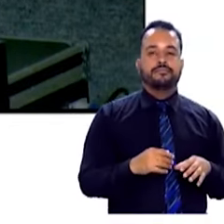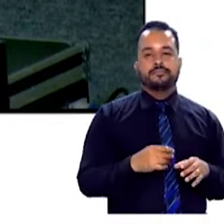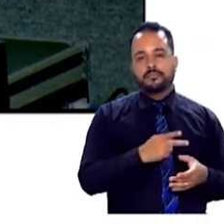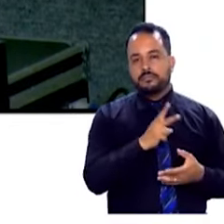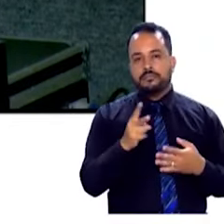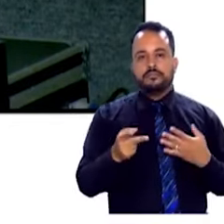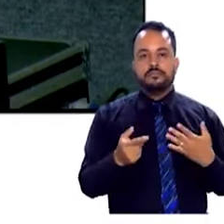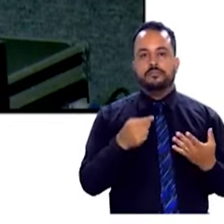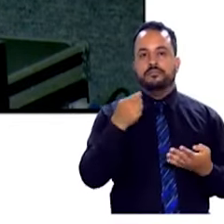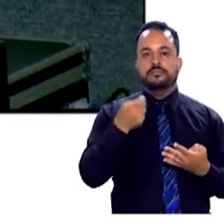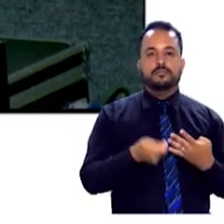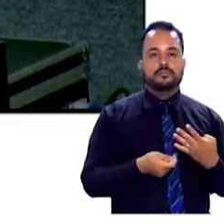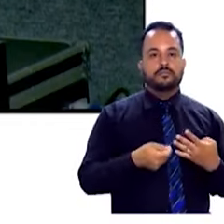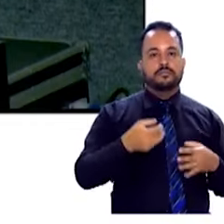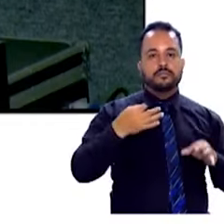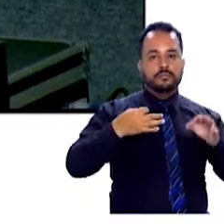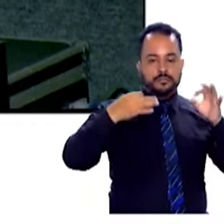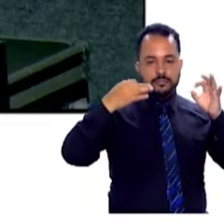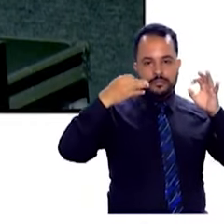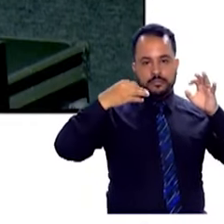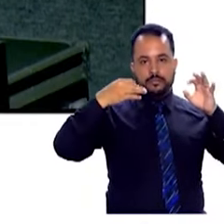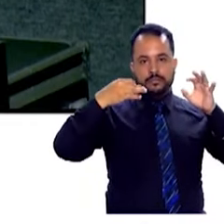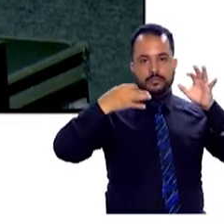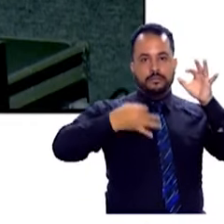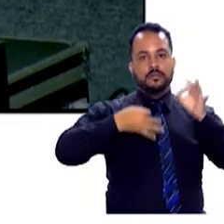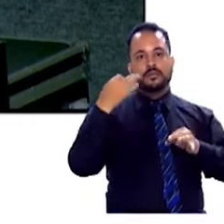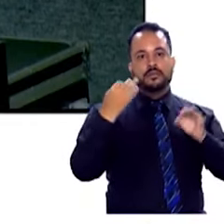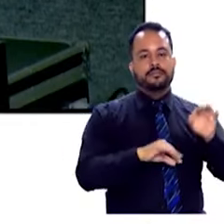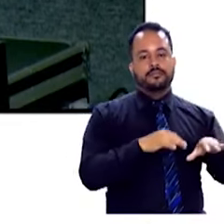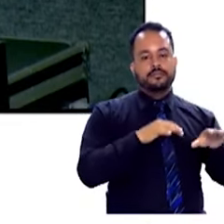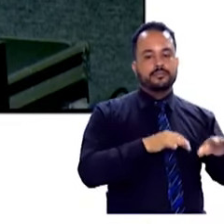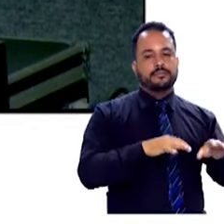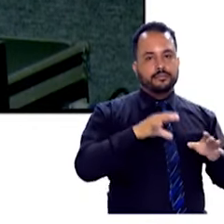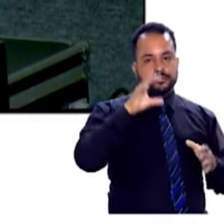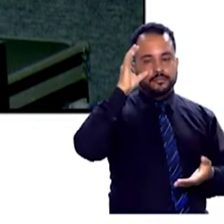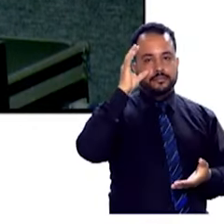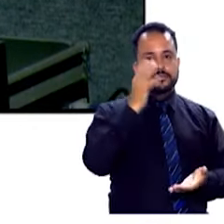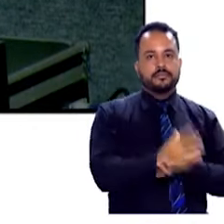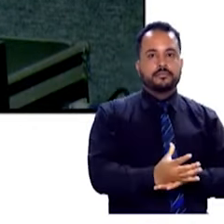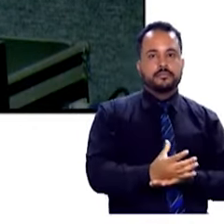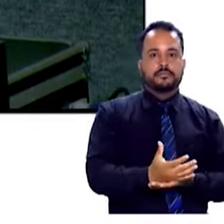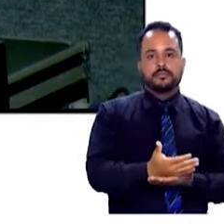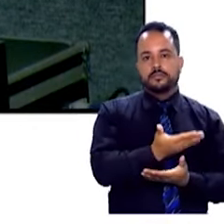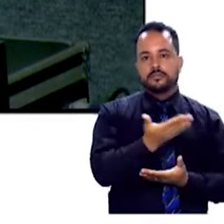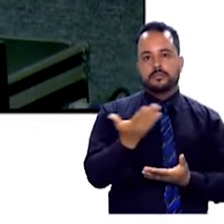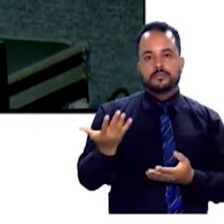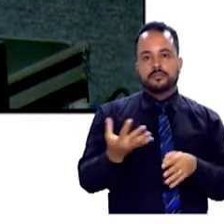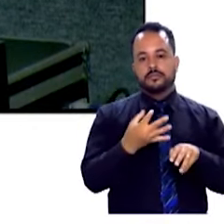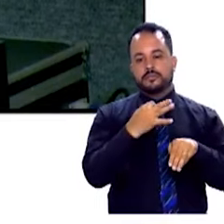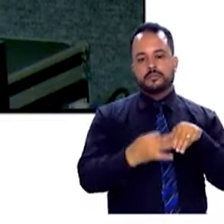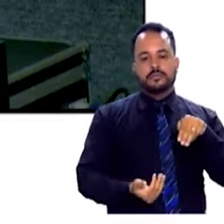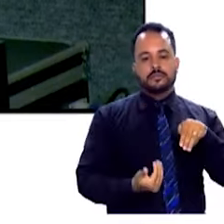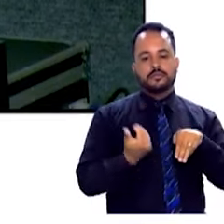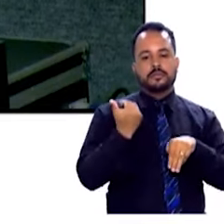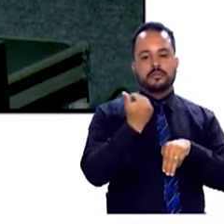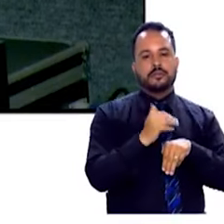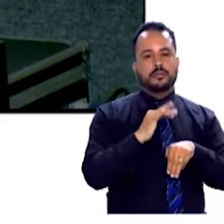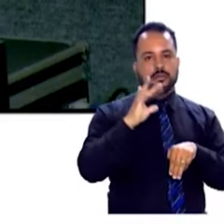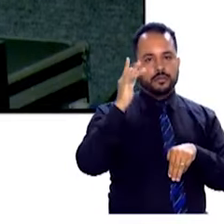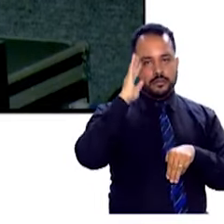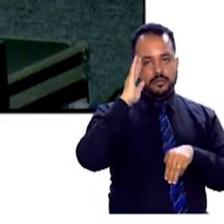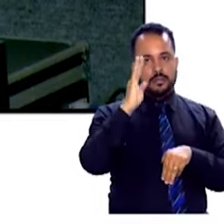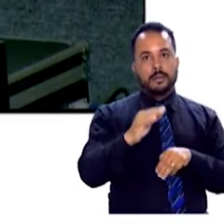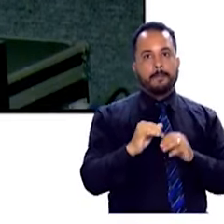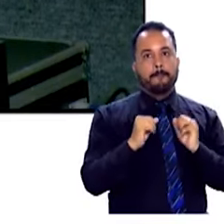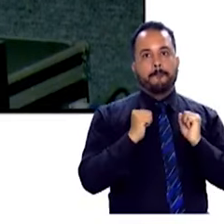tipo Por isso os juízes do Reino Unido tendem a não formular a tese Como disse o ministro Barroso a tese Central eles podem fazer